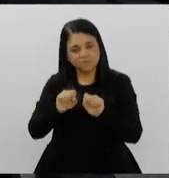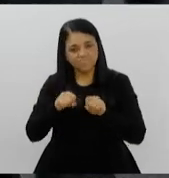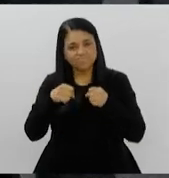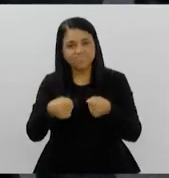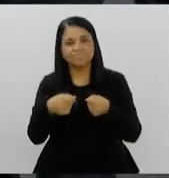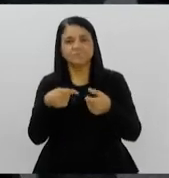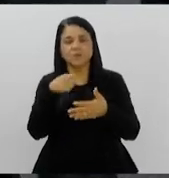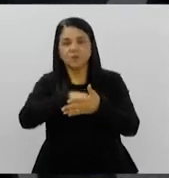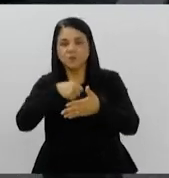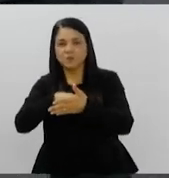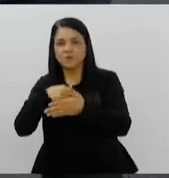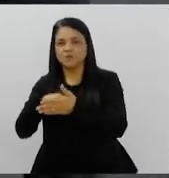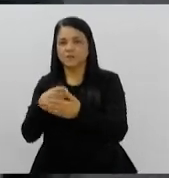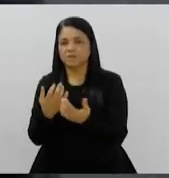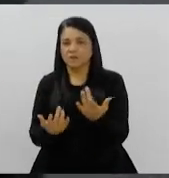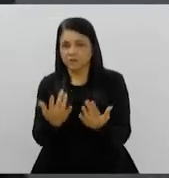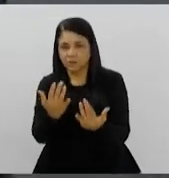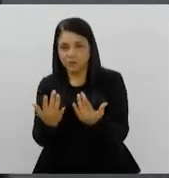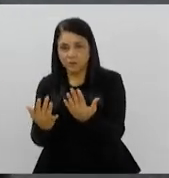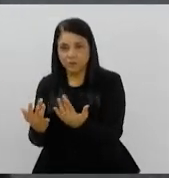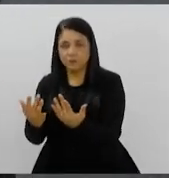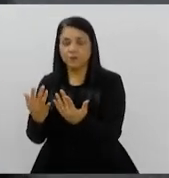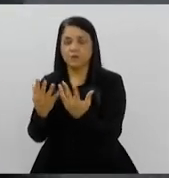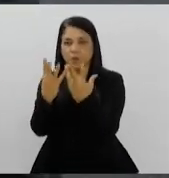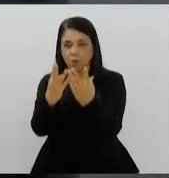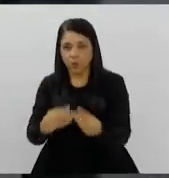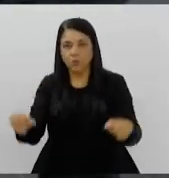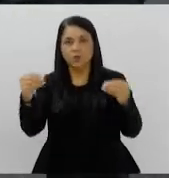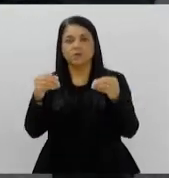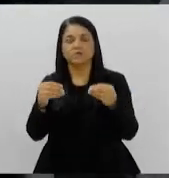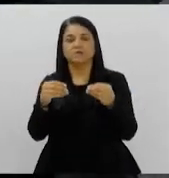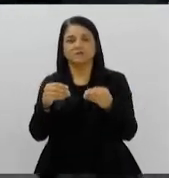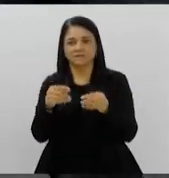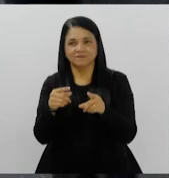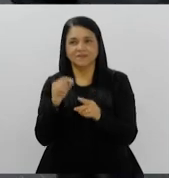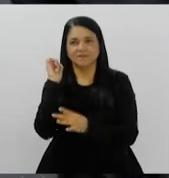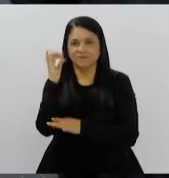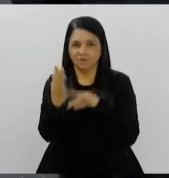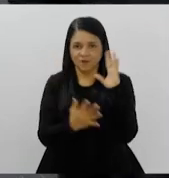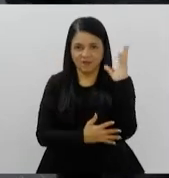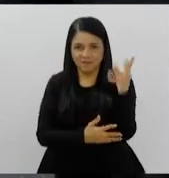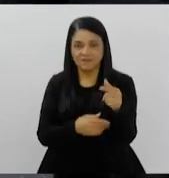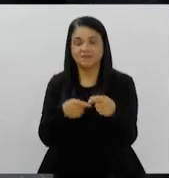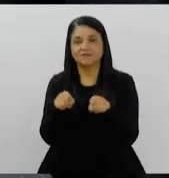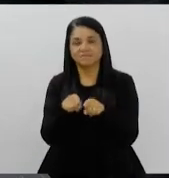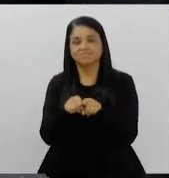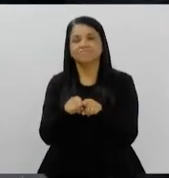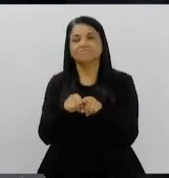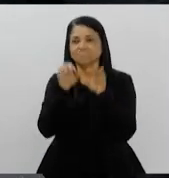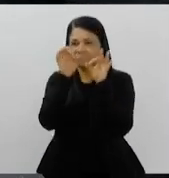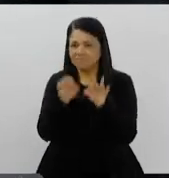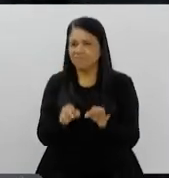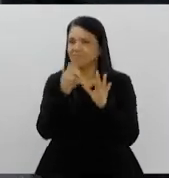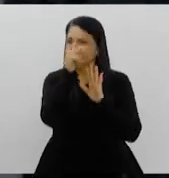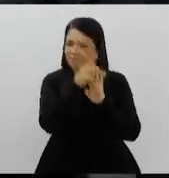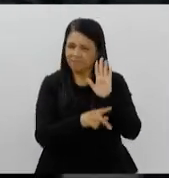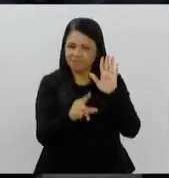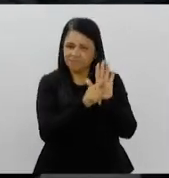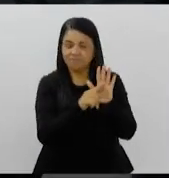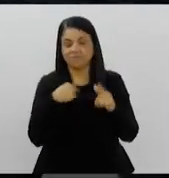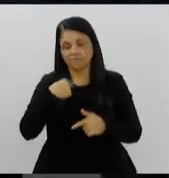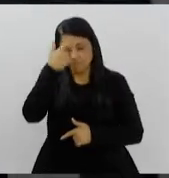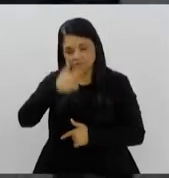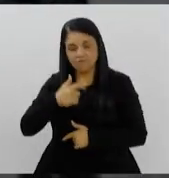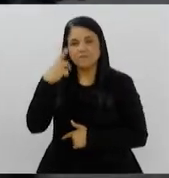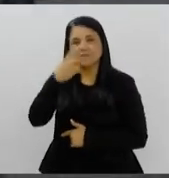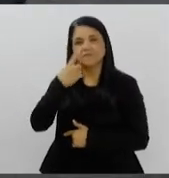incêndios florestais, sempre atuando de forma pertinente e acertada na nossa conjuntura. Eu aqui, como uma deputada também que